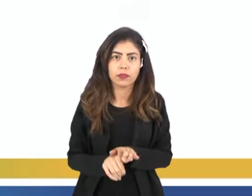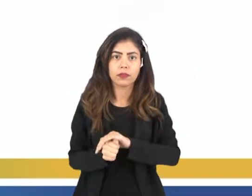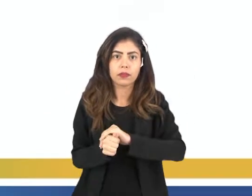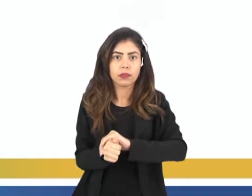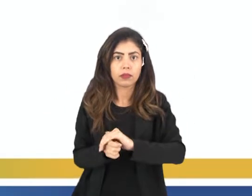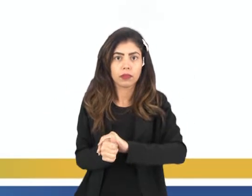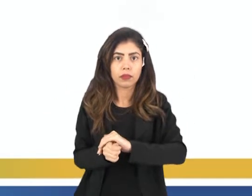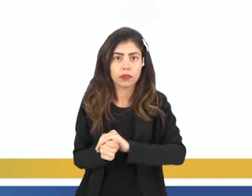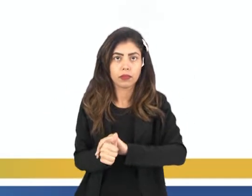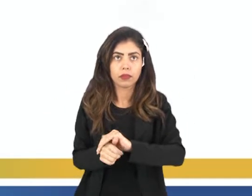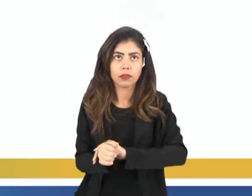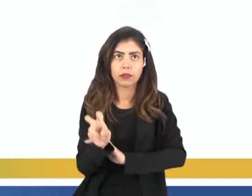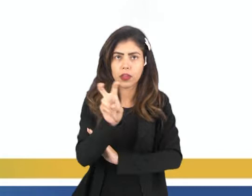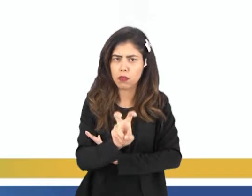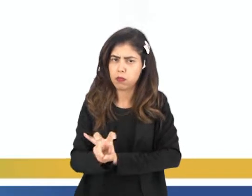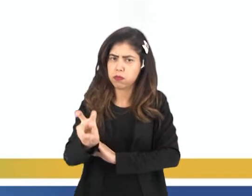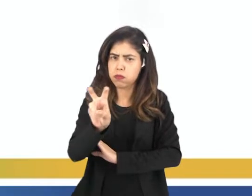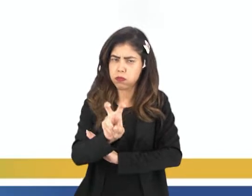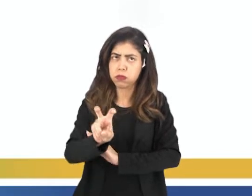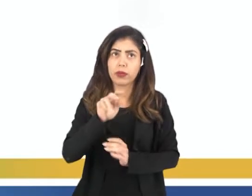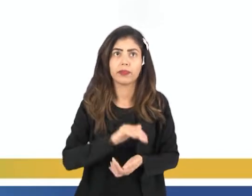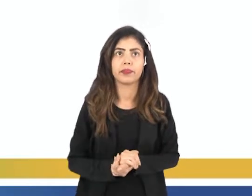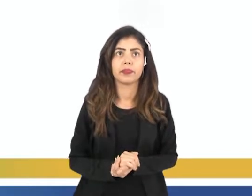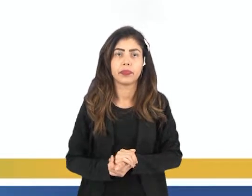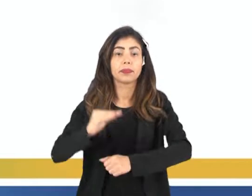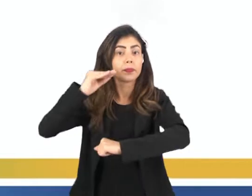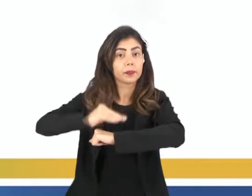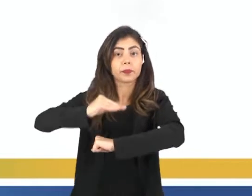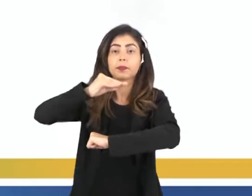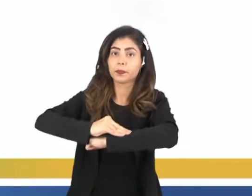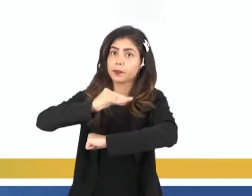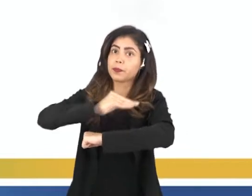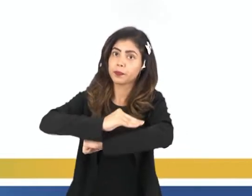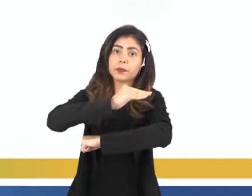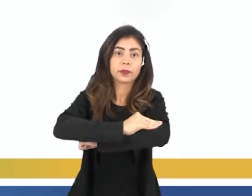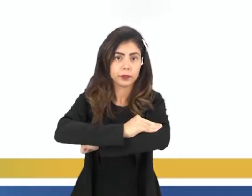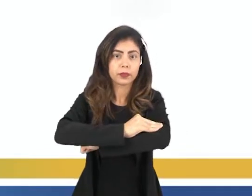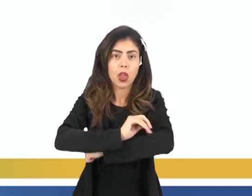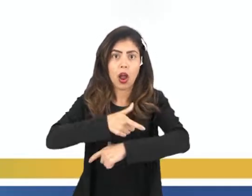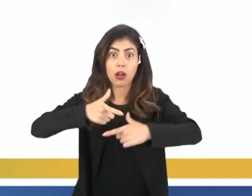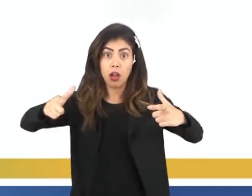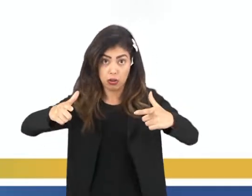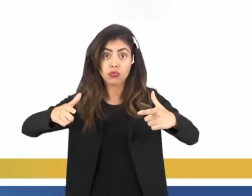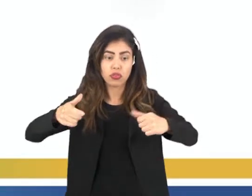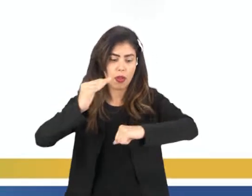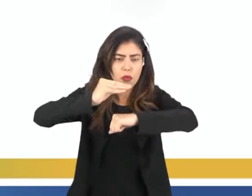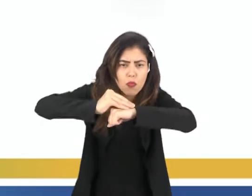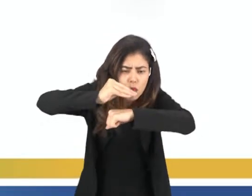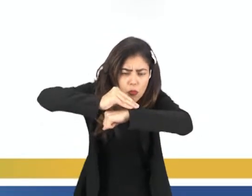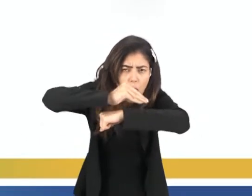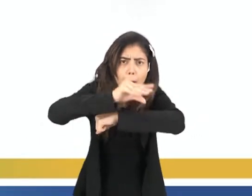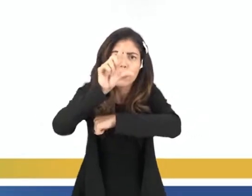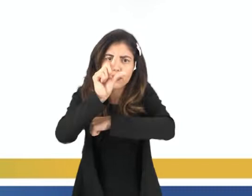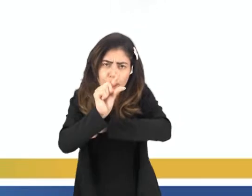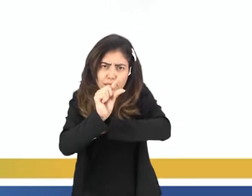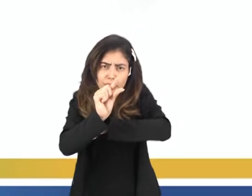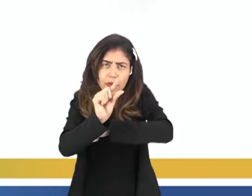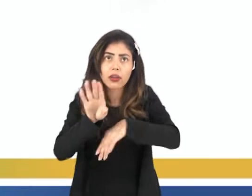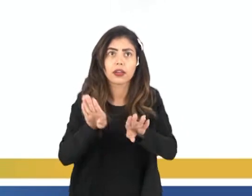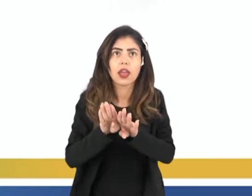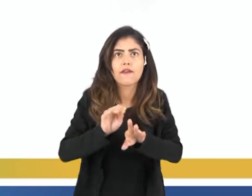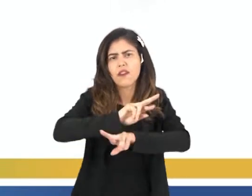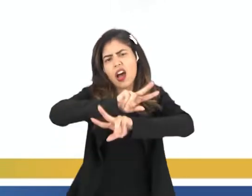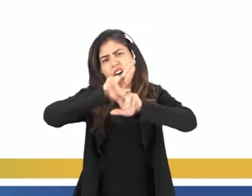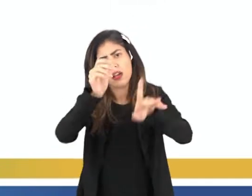e serpentes. Entre os anfíbios existem variados tipos de rãs, sapos e pererecas. Uma grande coleção